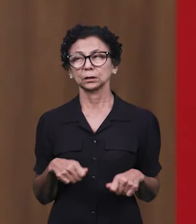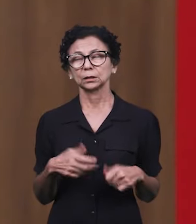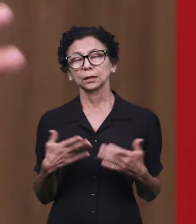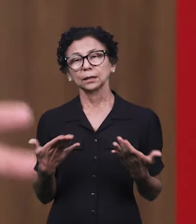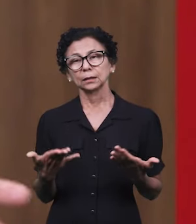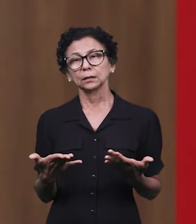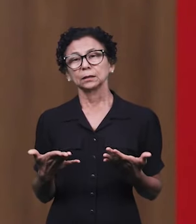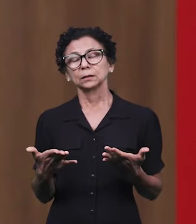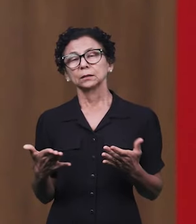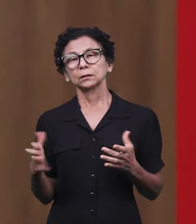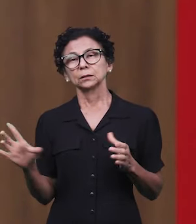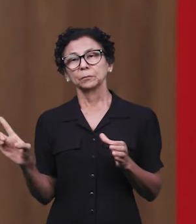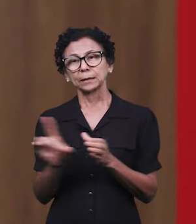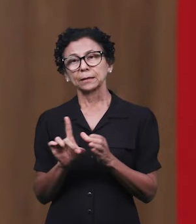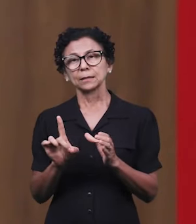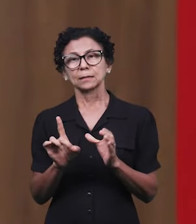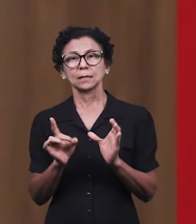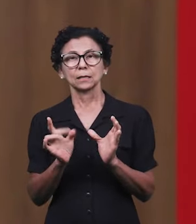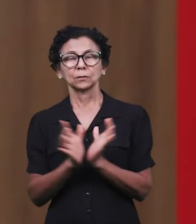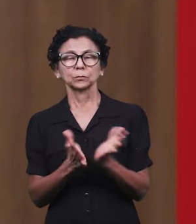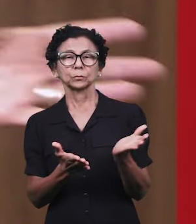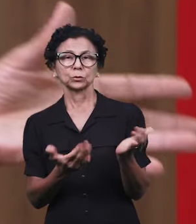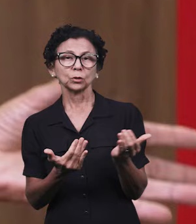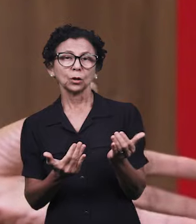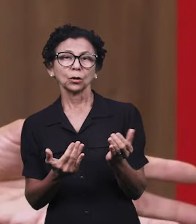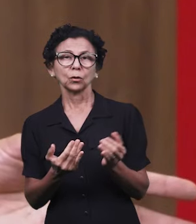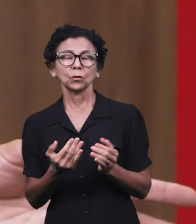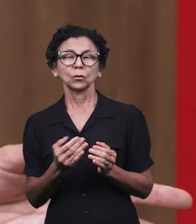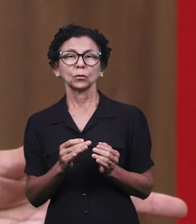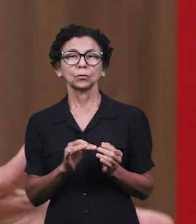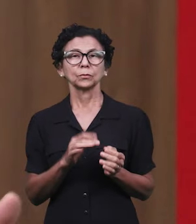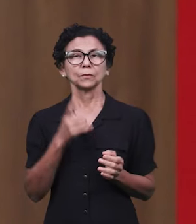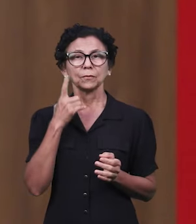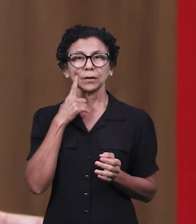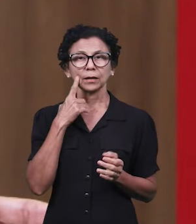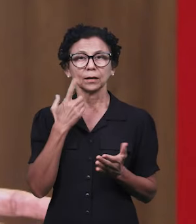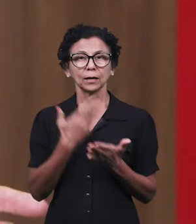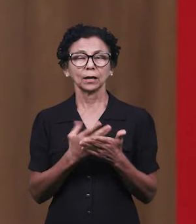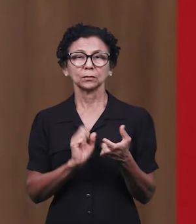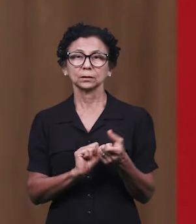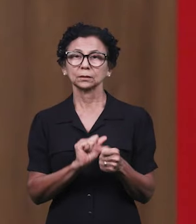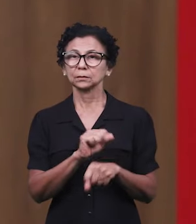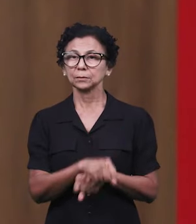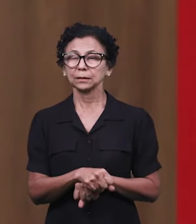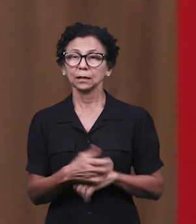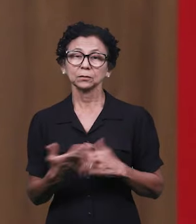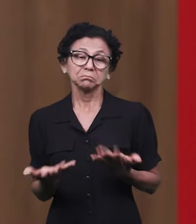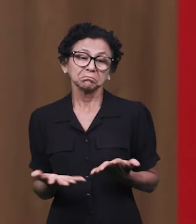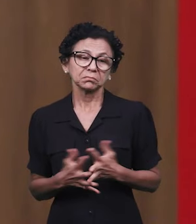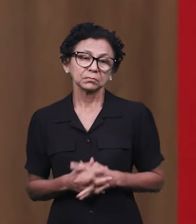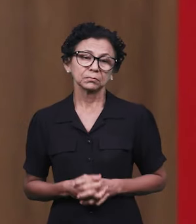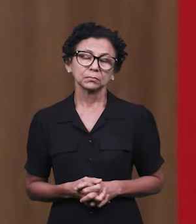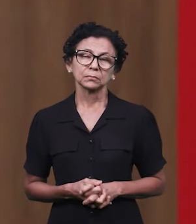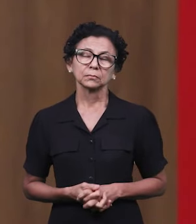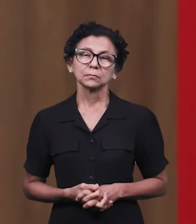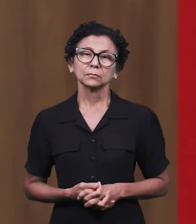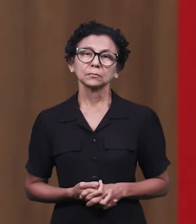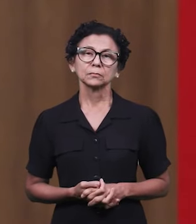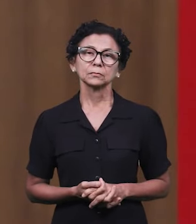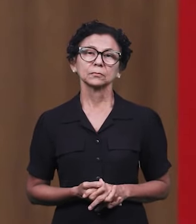seminário, participando, com bom entendimento, toda é igual, não é? E se ele